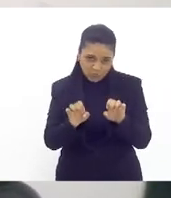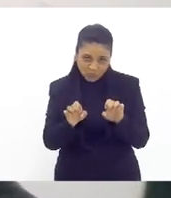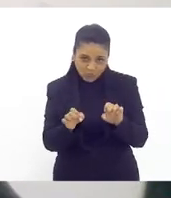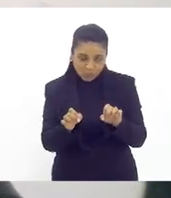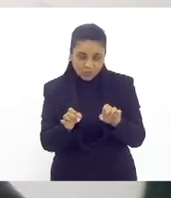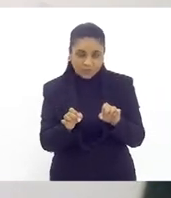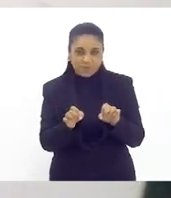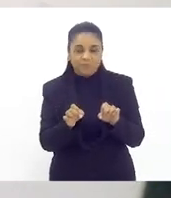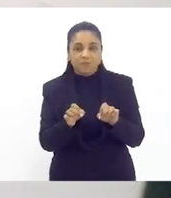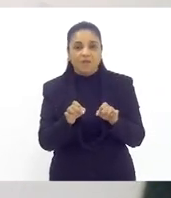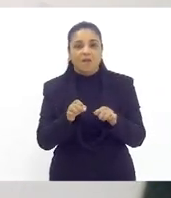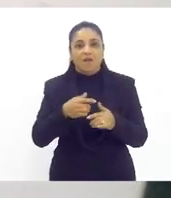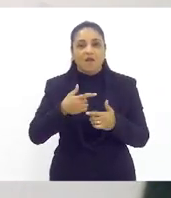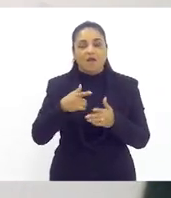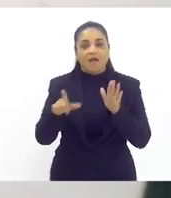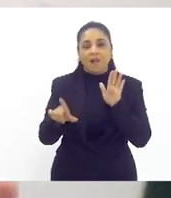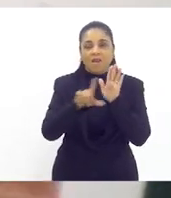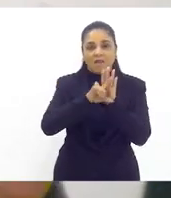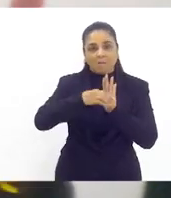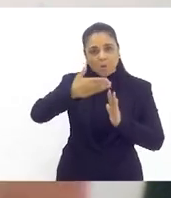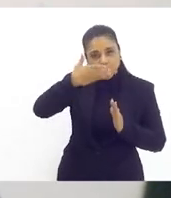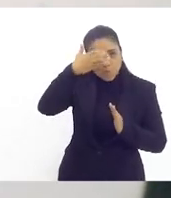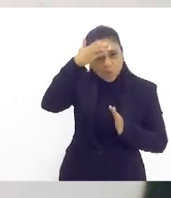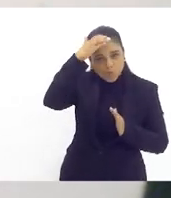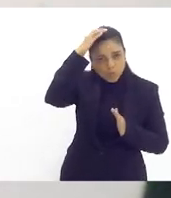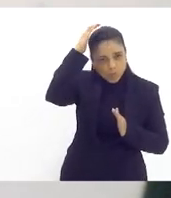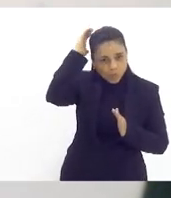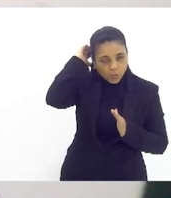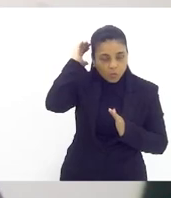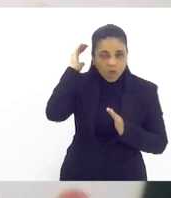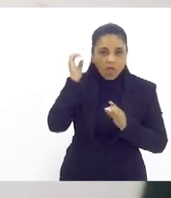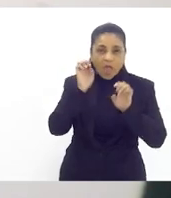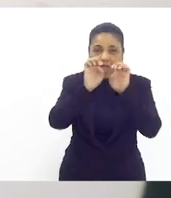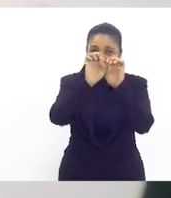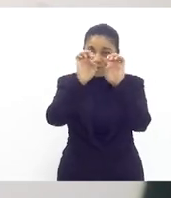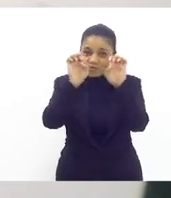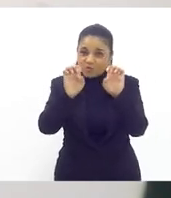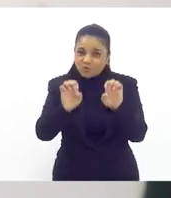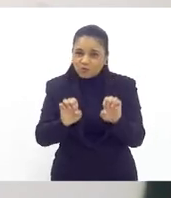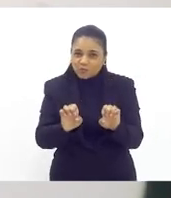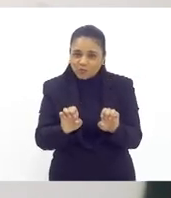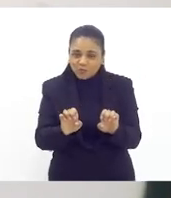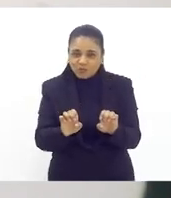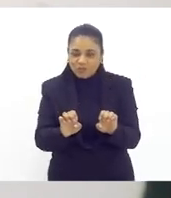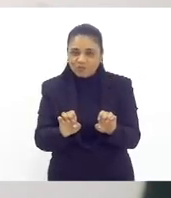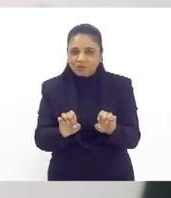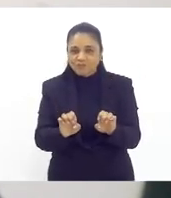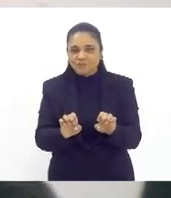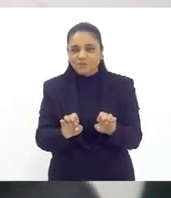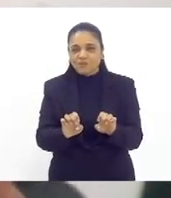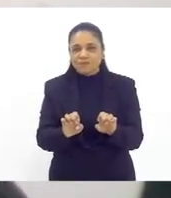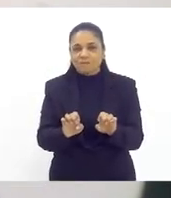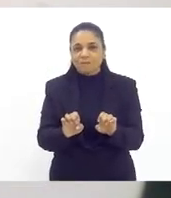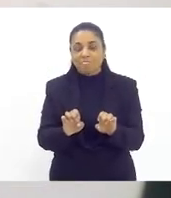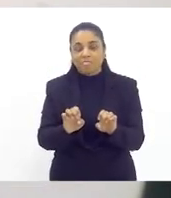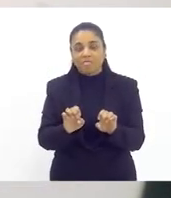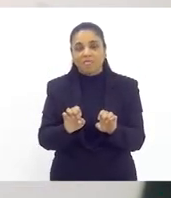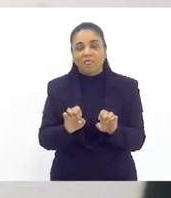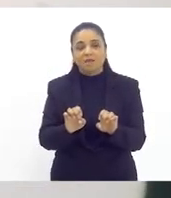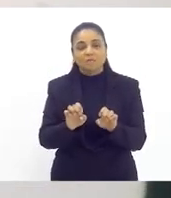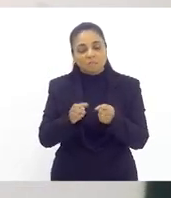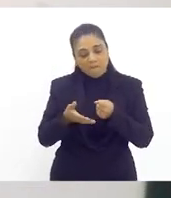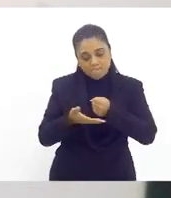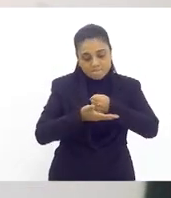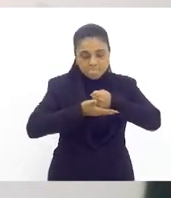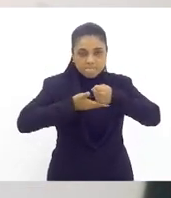ali para o Gustavo Ela é mais estruturante nesse primeiro sentido para dar uma estrutura